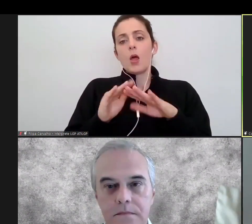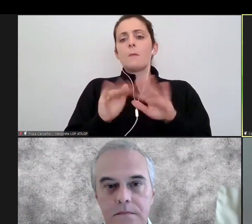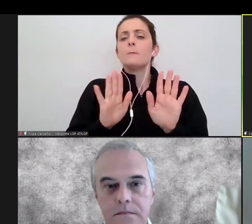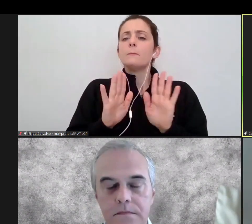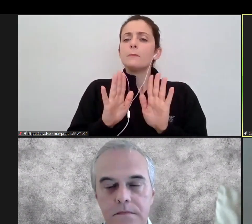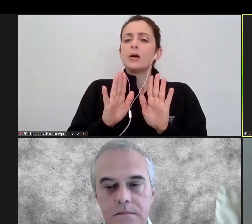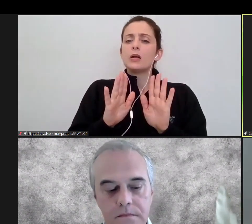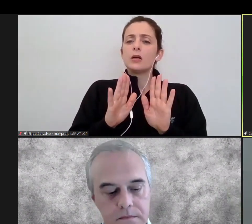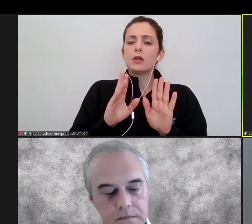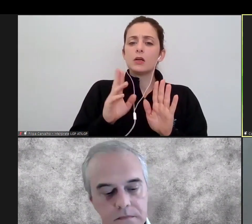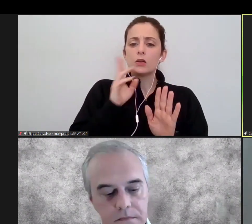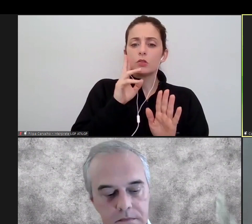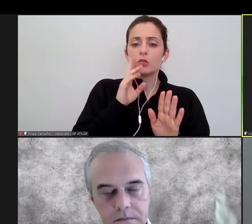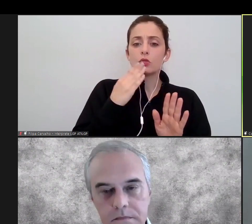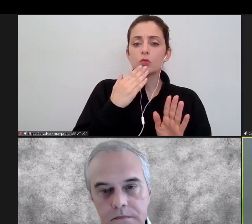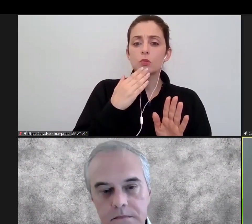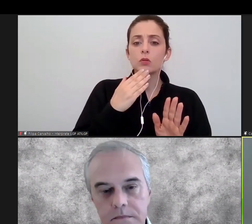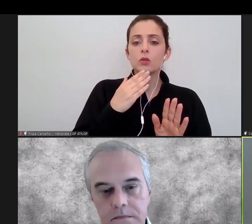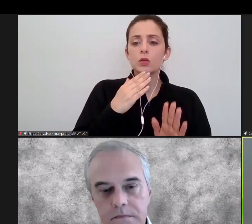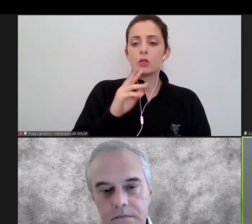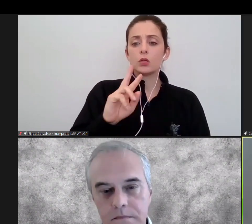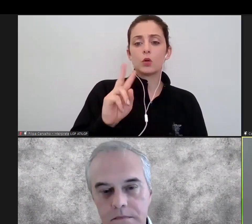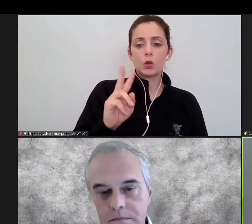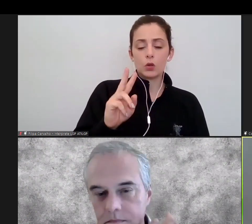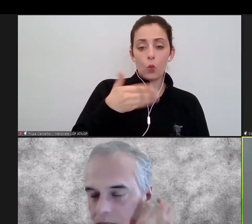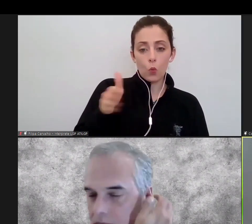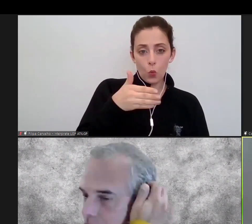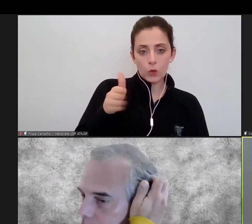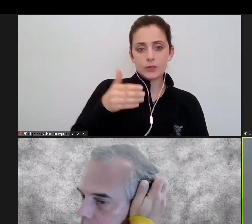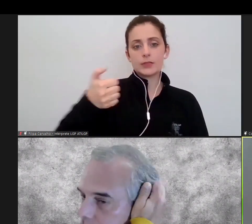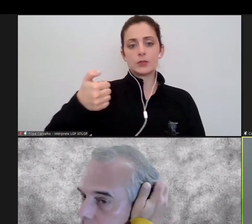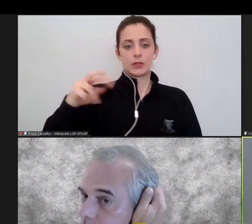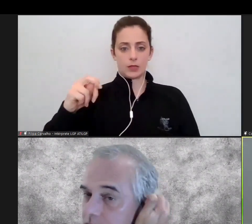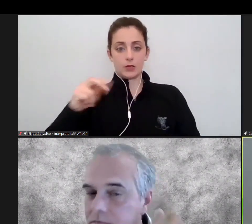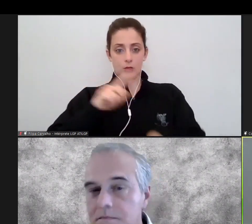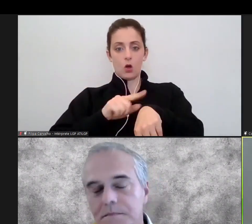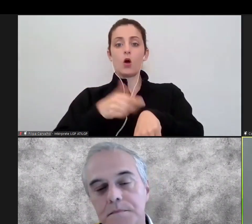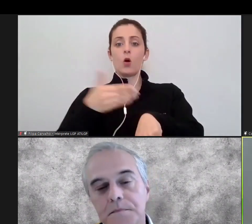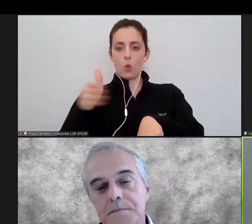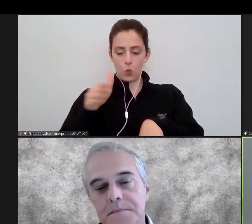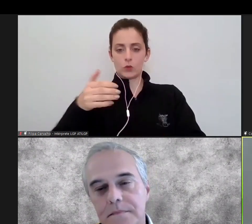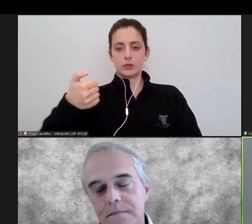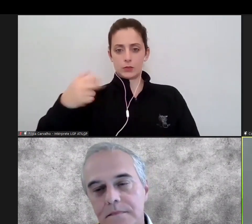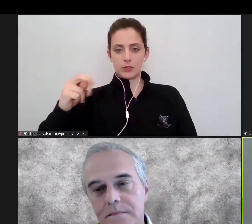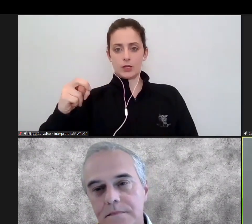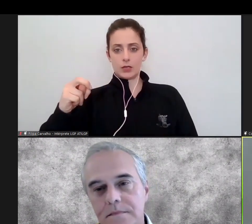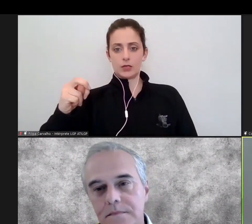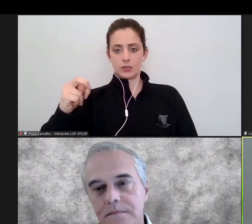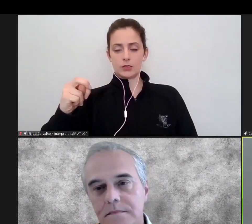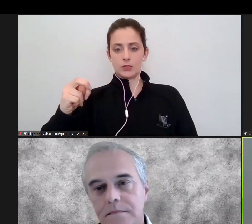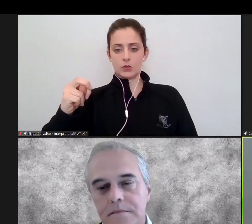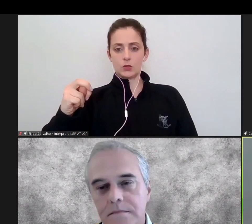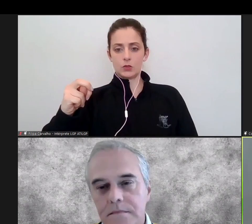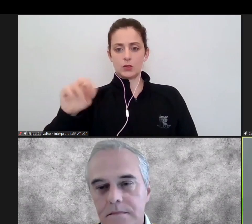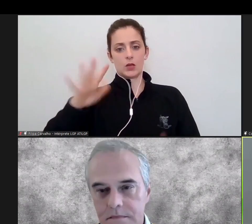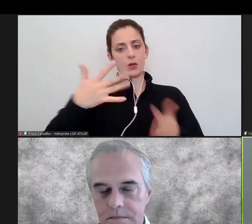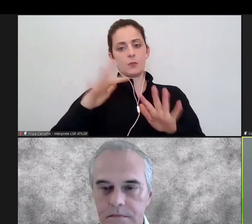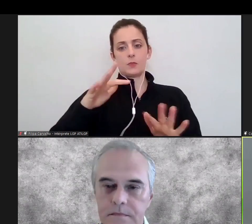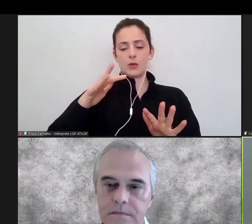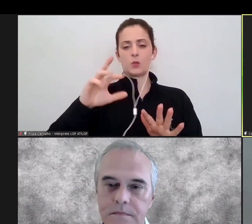consegue dizer umas horas, Rita, por favor? Consigo, são 11h53. 11h53? Exatamente, temos aqui 8 minutos para o